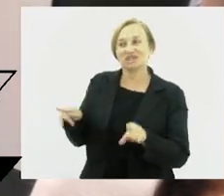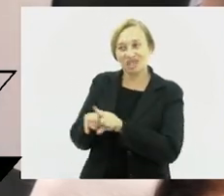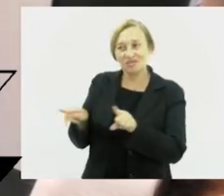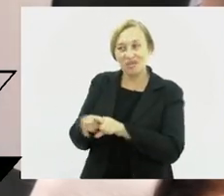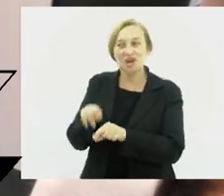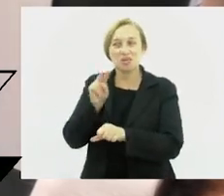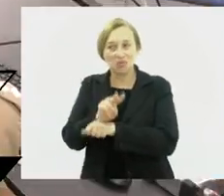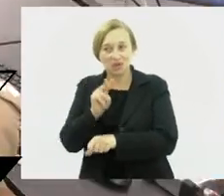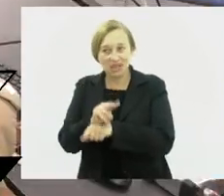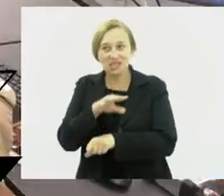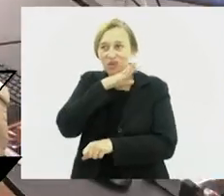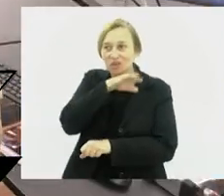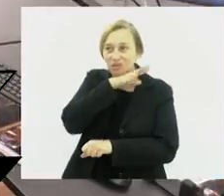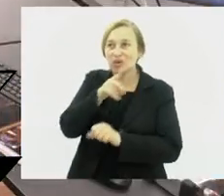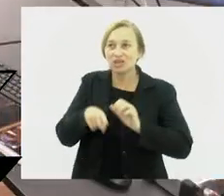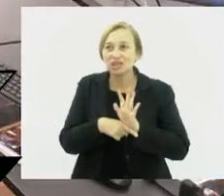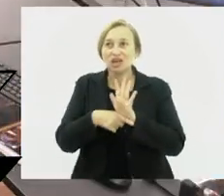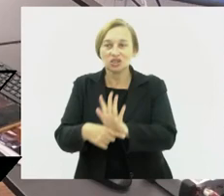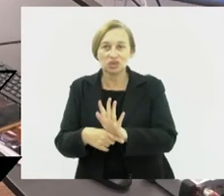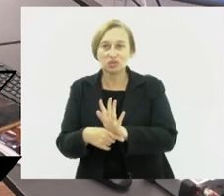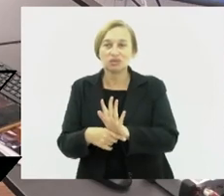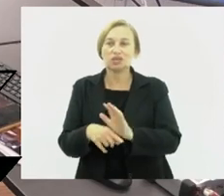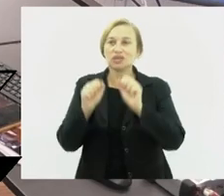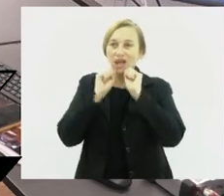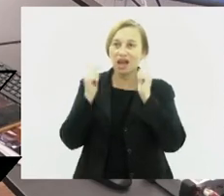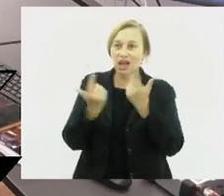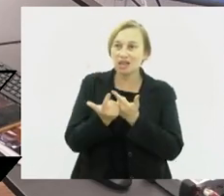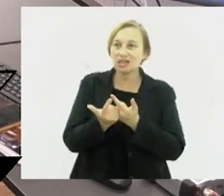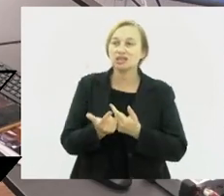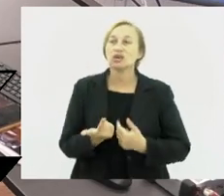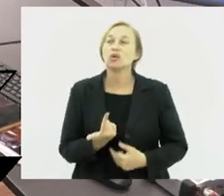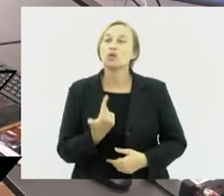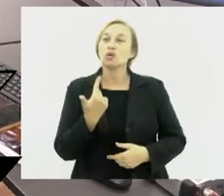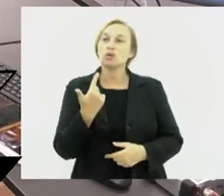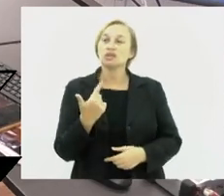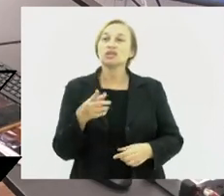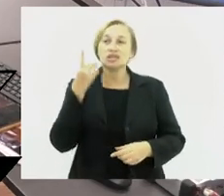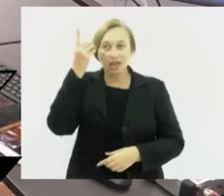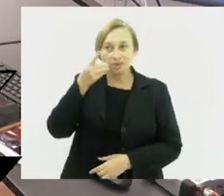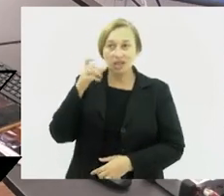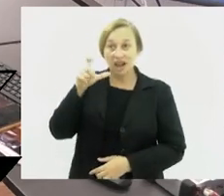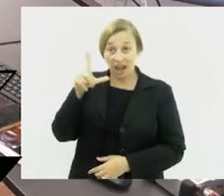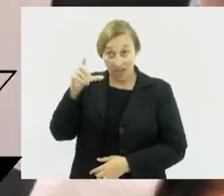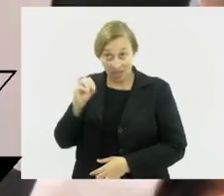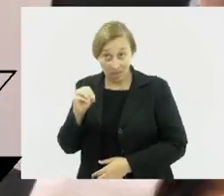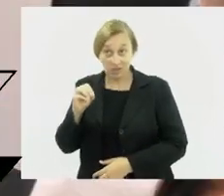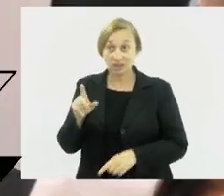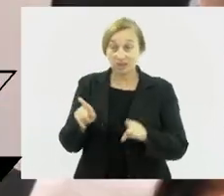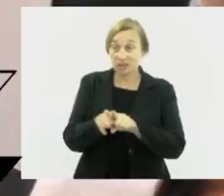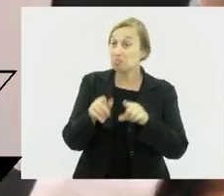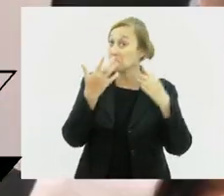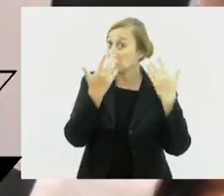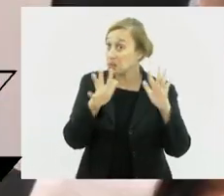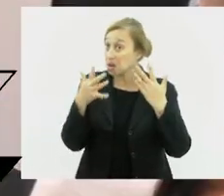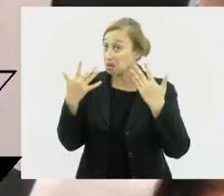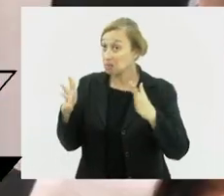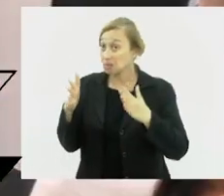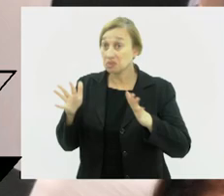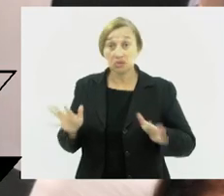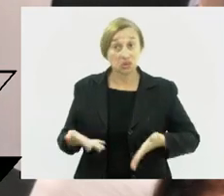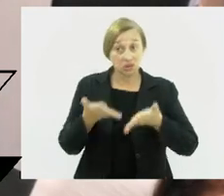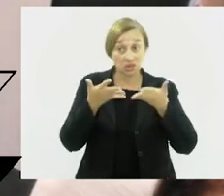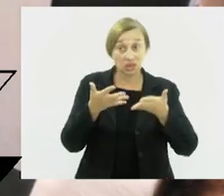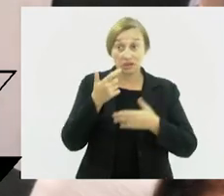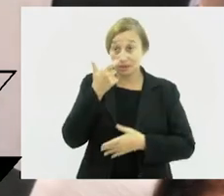e também está contribuindo com isso aqui na Assembleia. Chamar também o deputado Léo Vieira e parabenizá-lo aqui pela